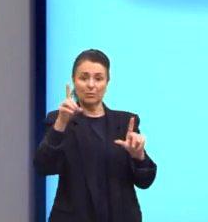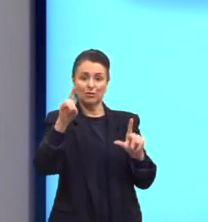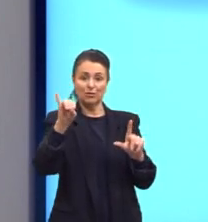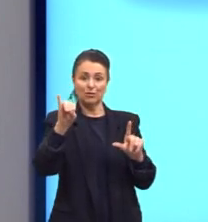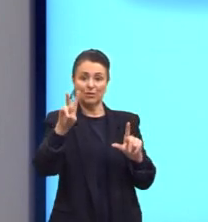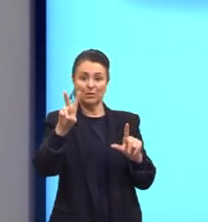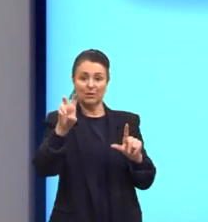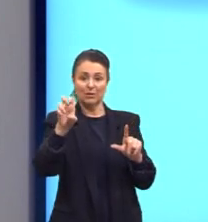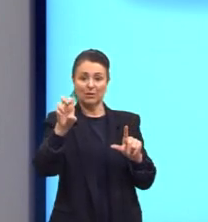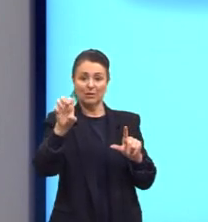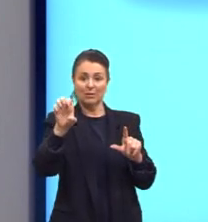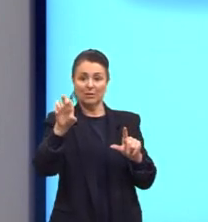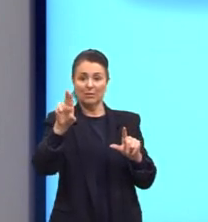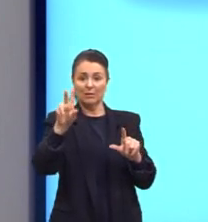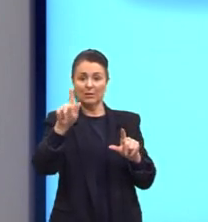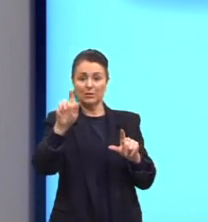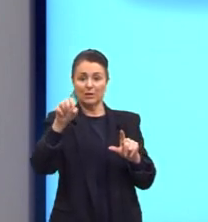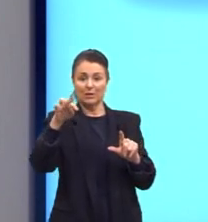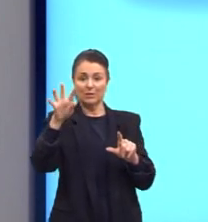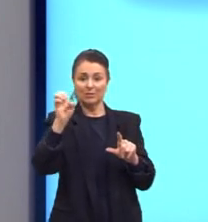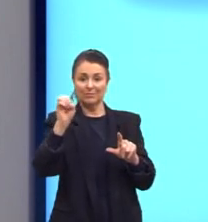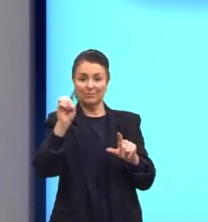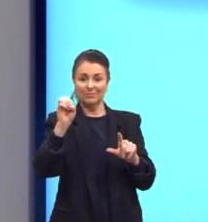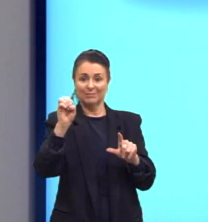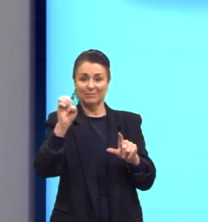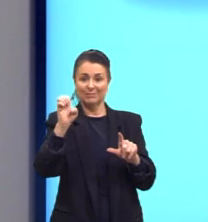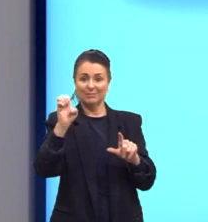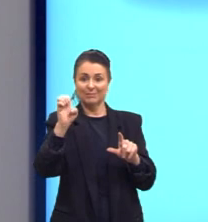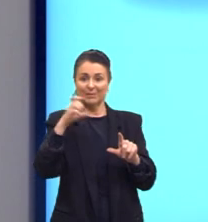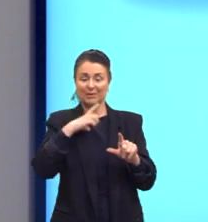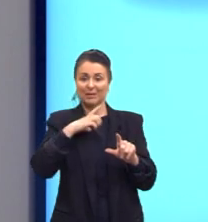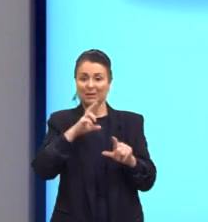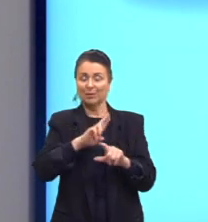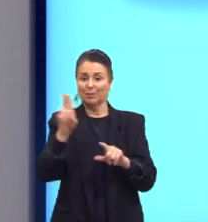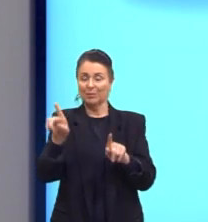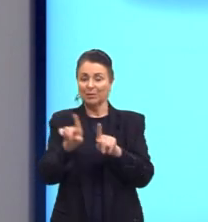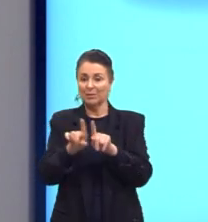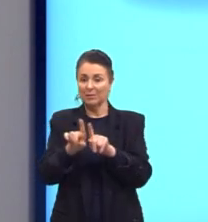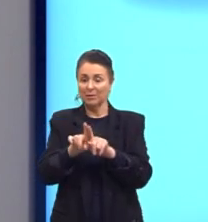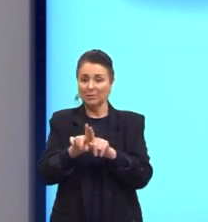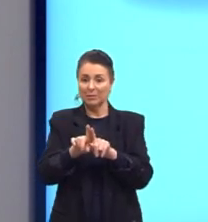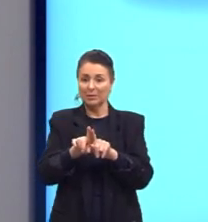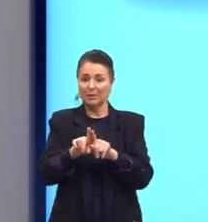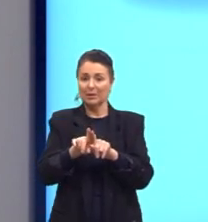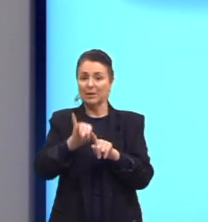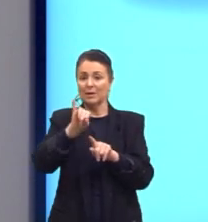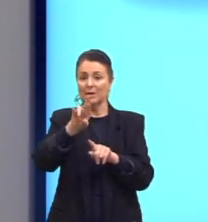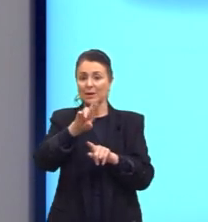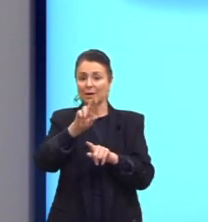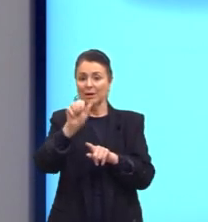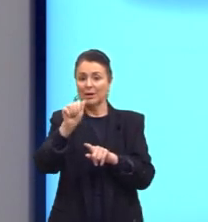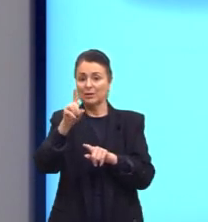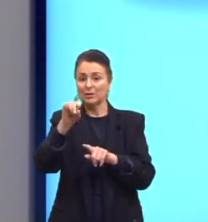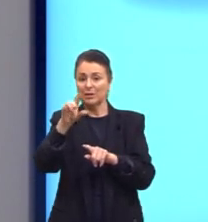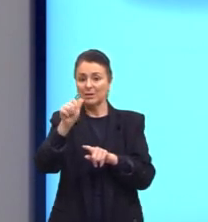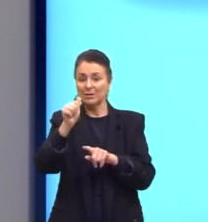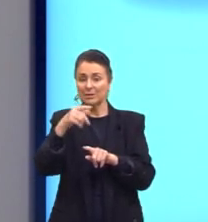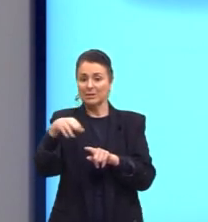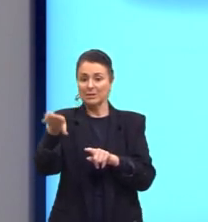que a gente viu até agora lembro que a também chamada de irradiação adaptativa